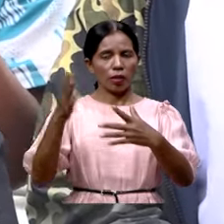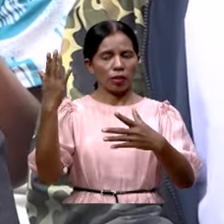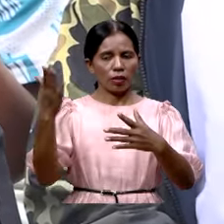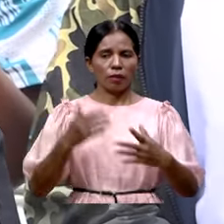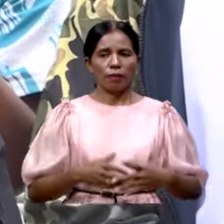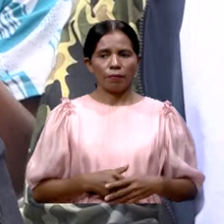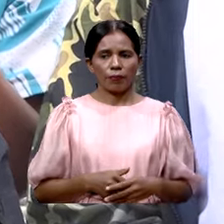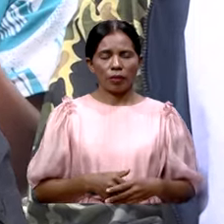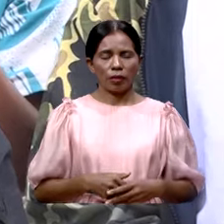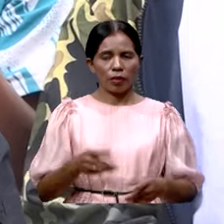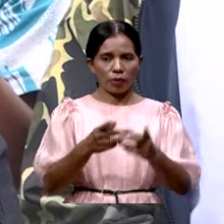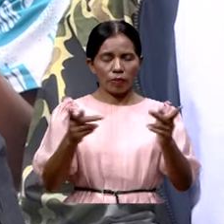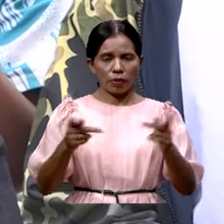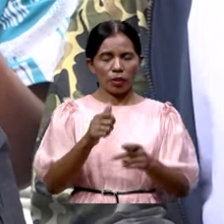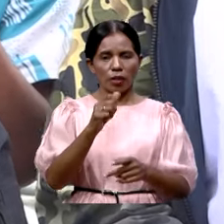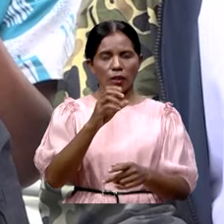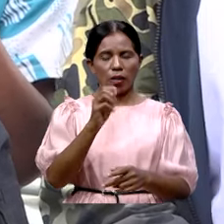a flecha né e a inaru né